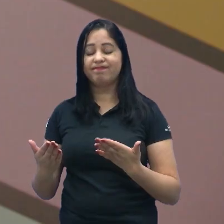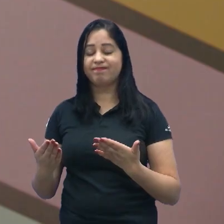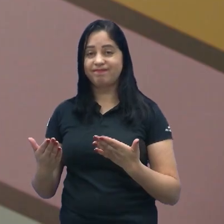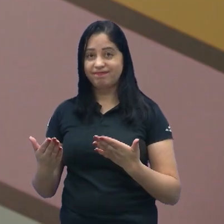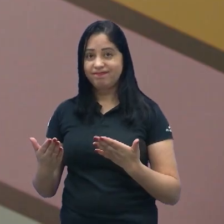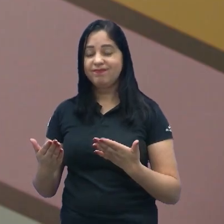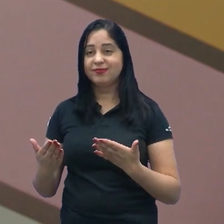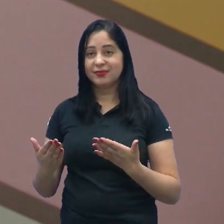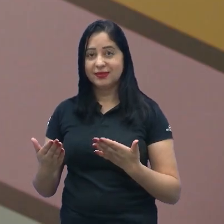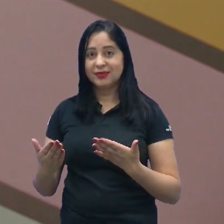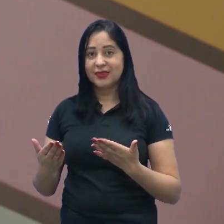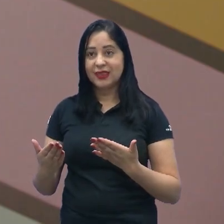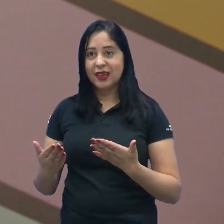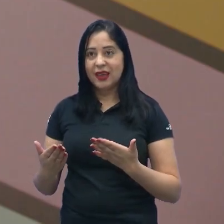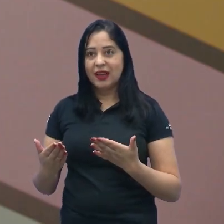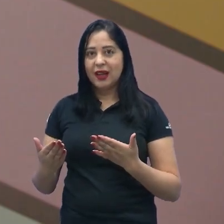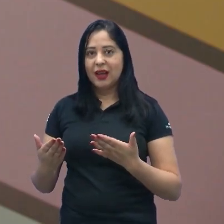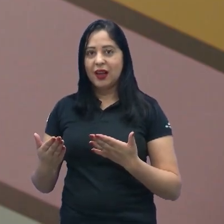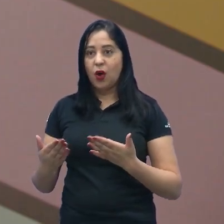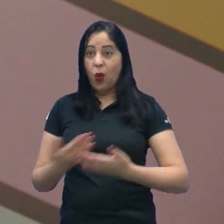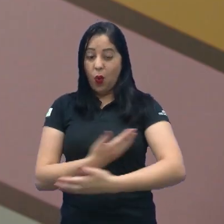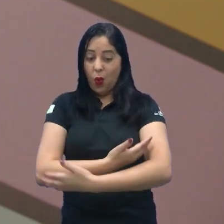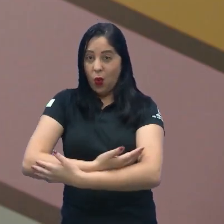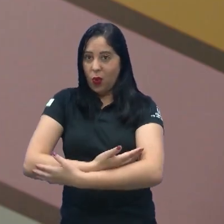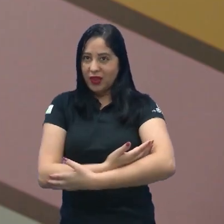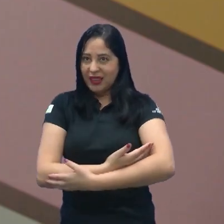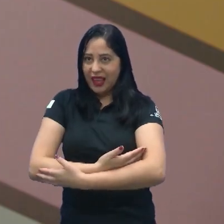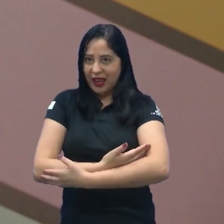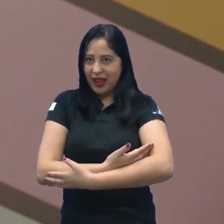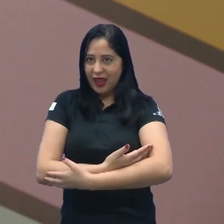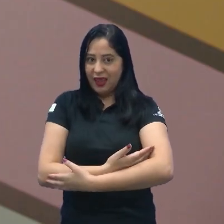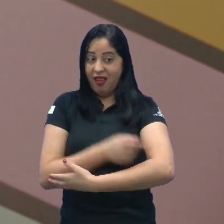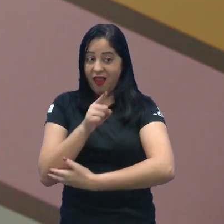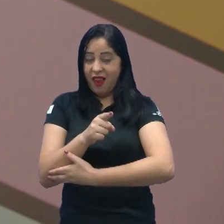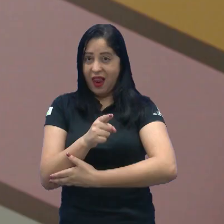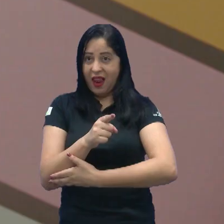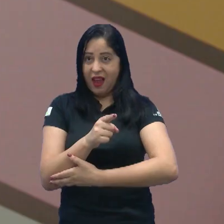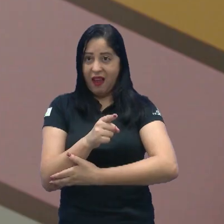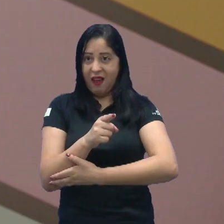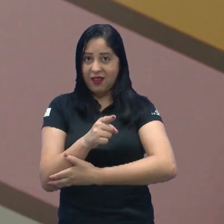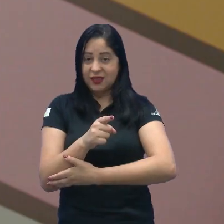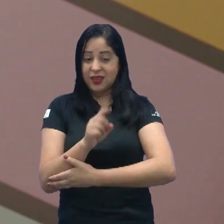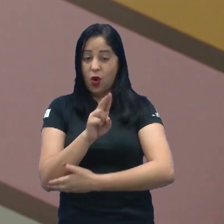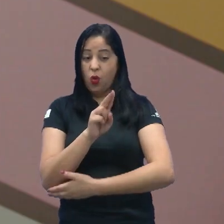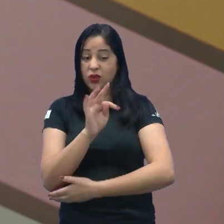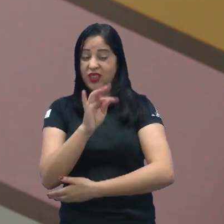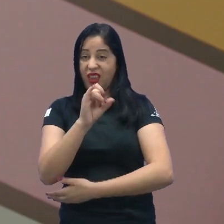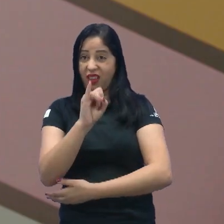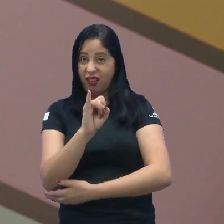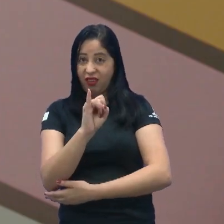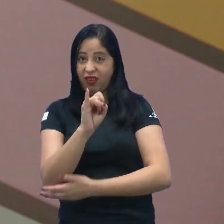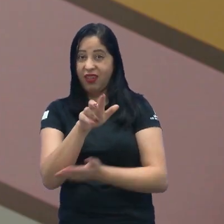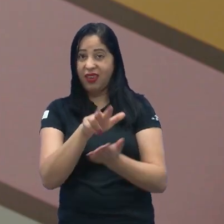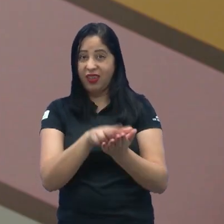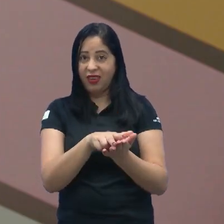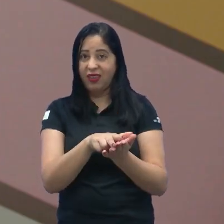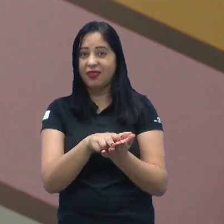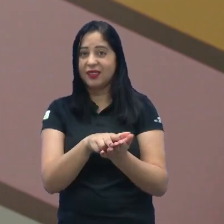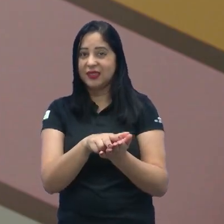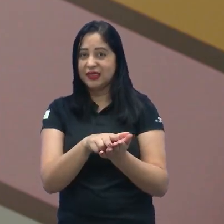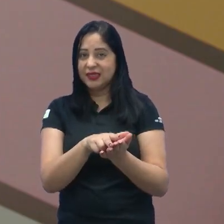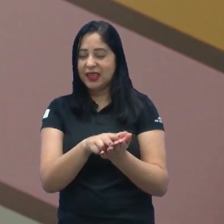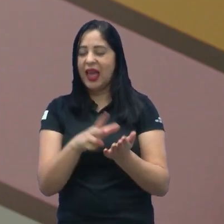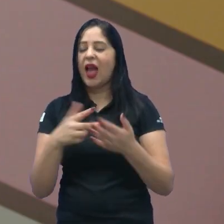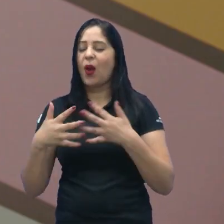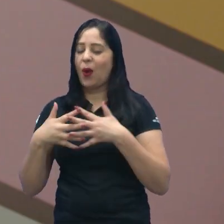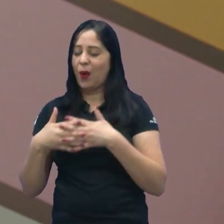em que o seu bebê está numa UTI, né, e numa situação crítica, como era o caso dele, então, assim, foi muito